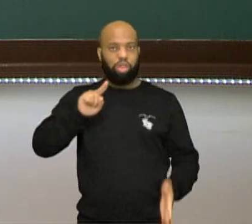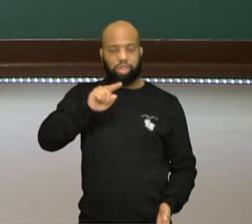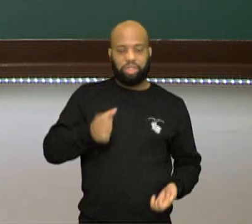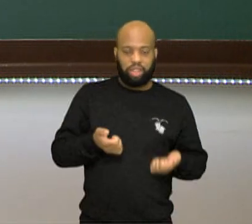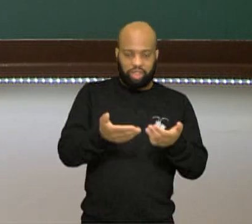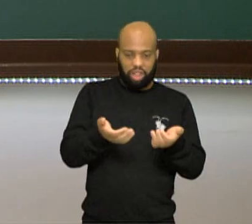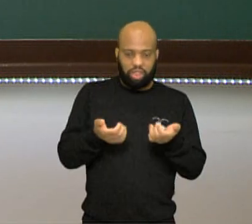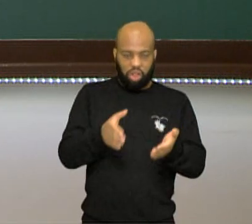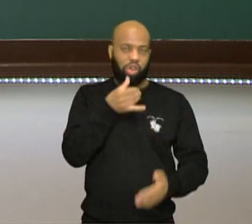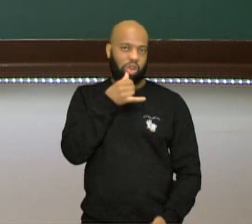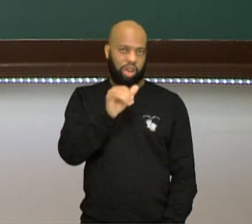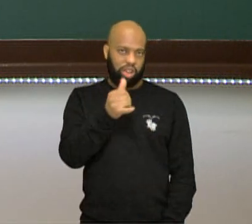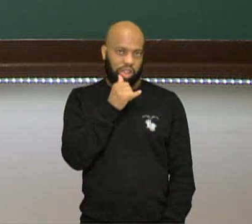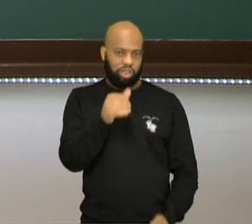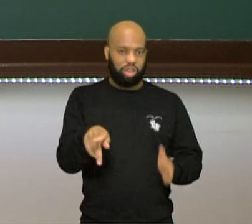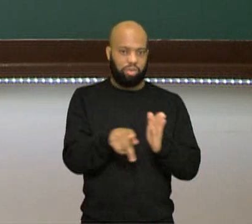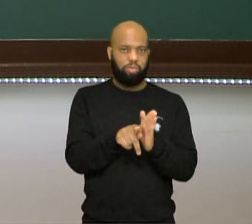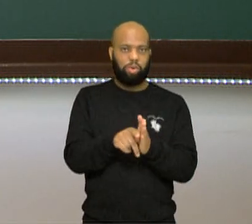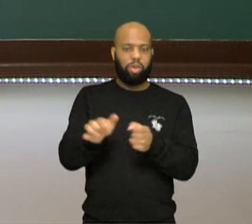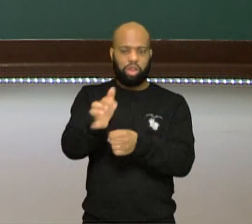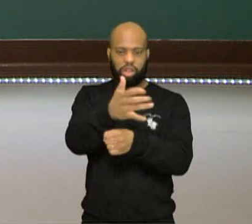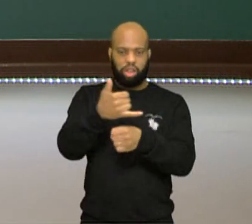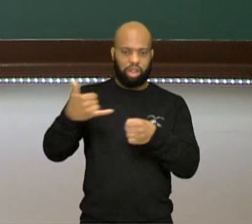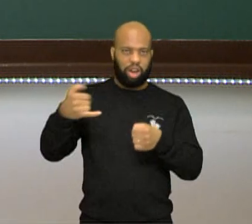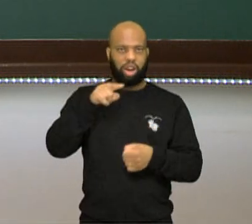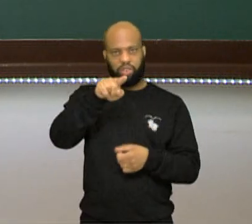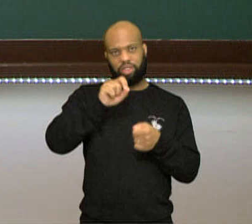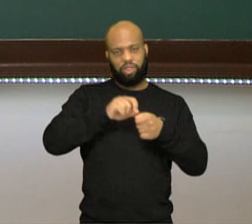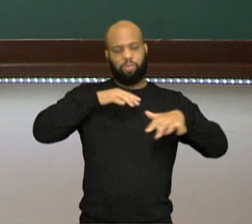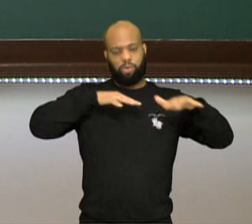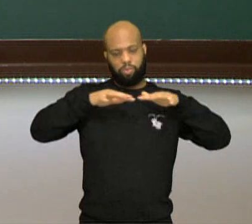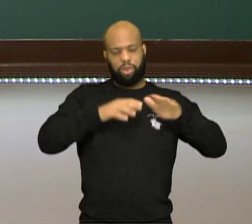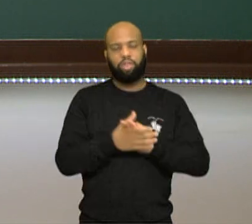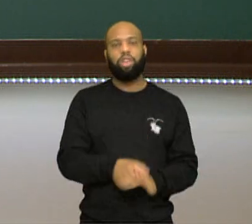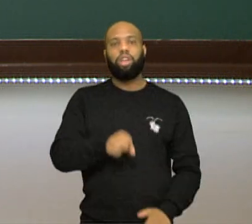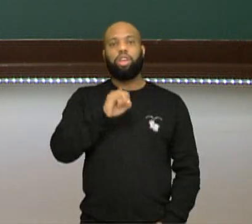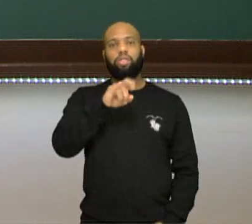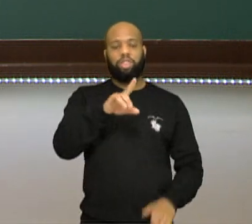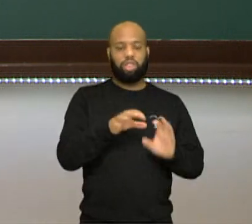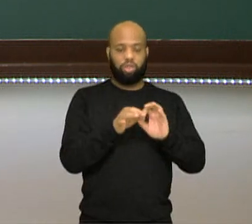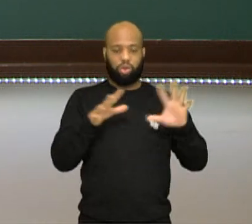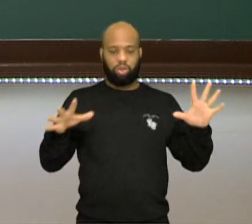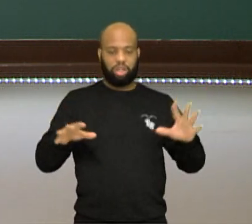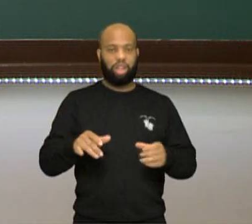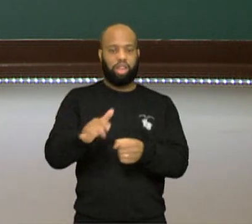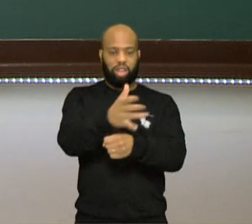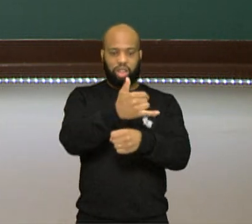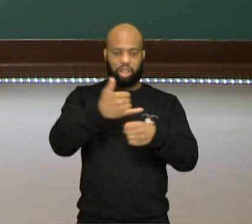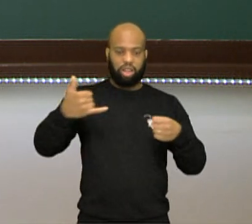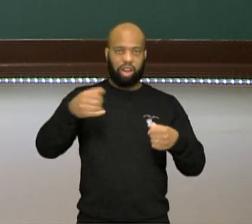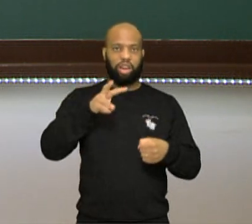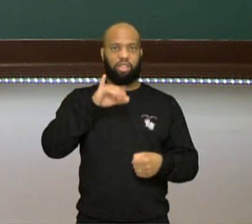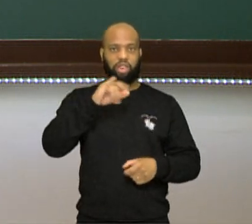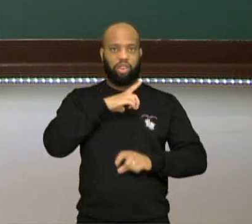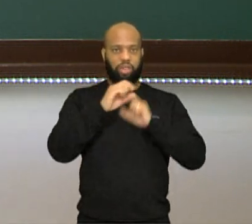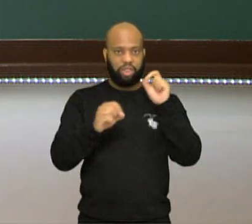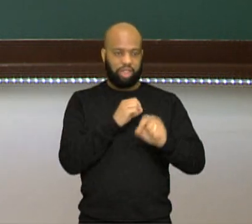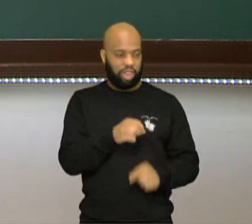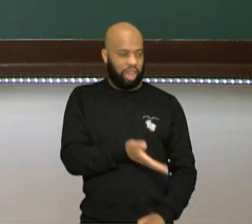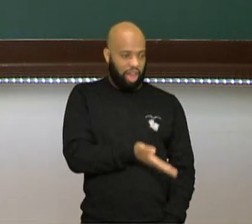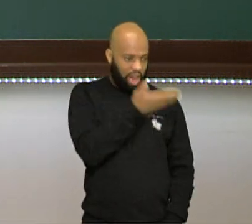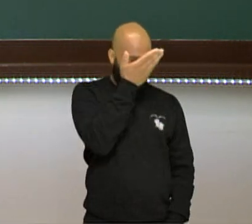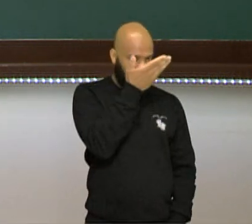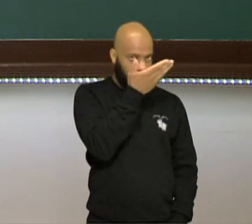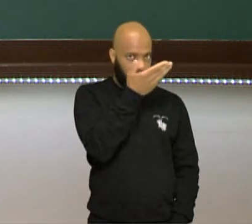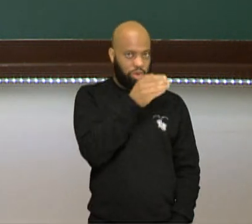ao campo, você ofereceu energia à carga que você deslocou. Quando você soltar, a tendência é essa carga ser deslocada do potencial mais alto para o potencial